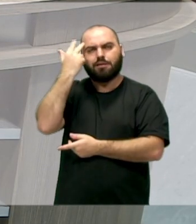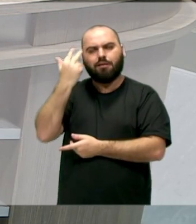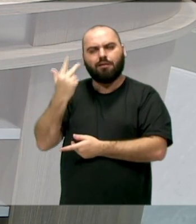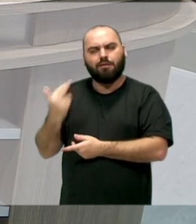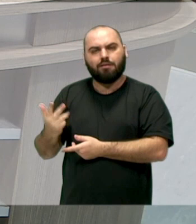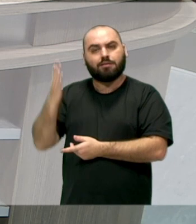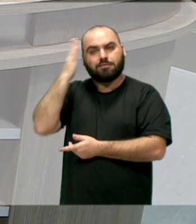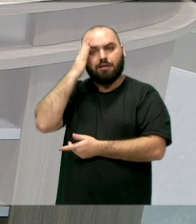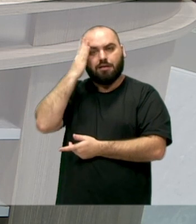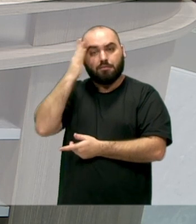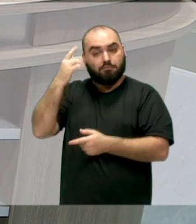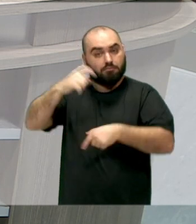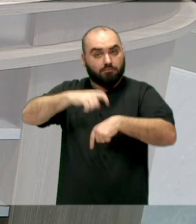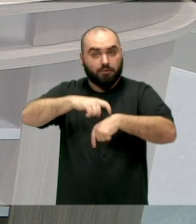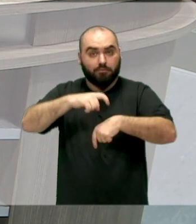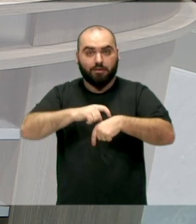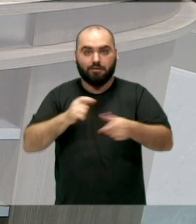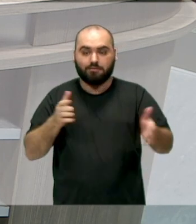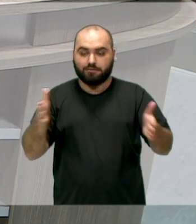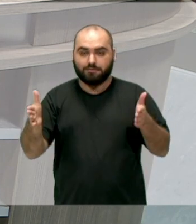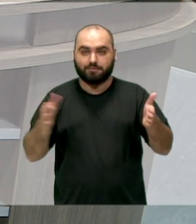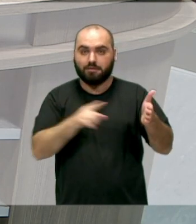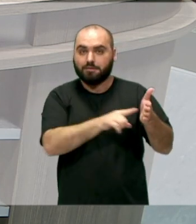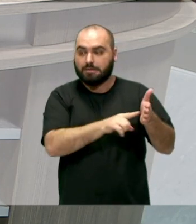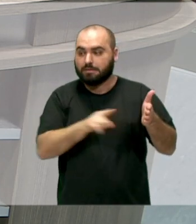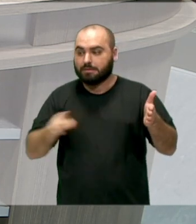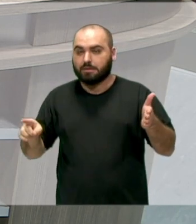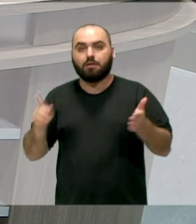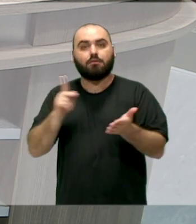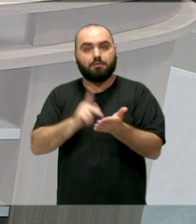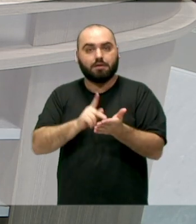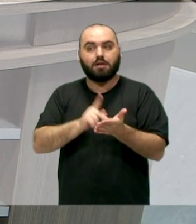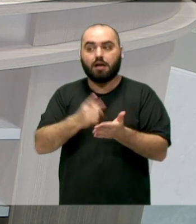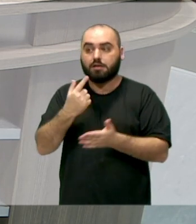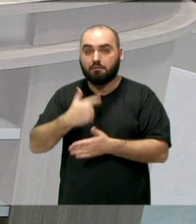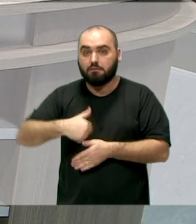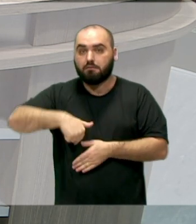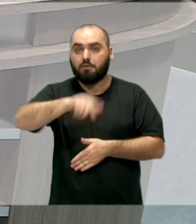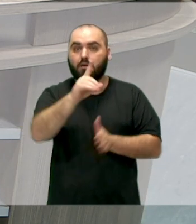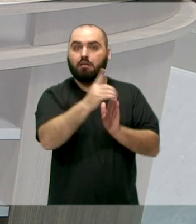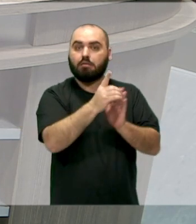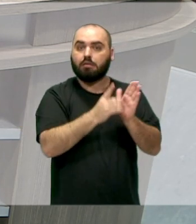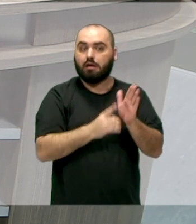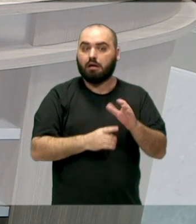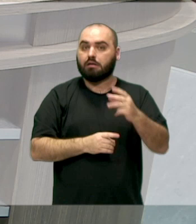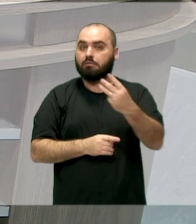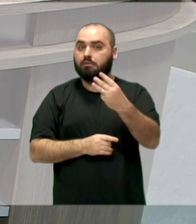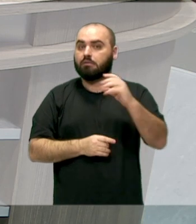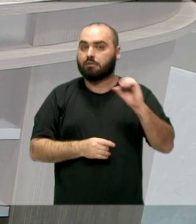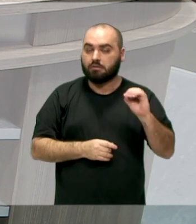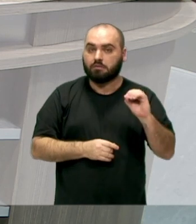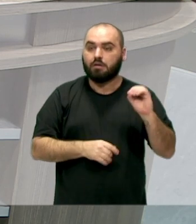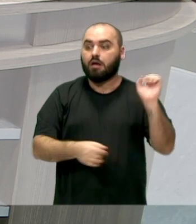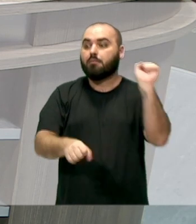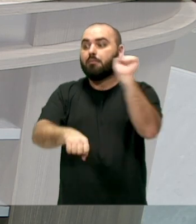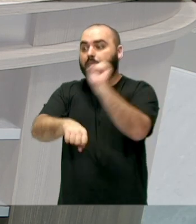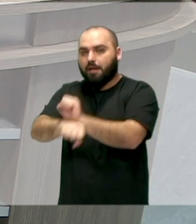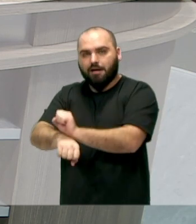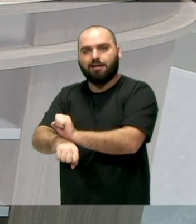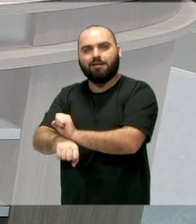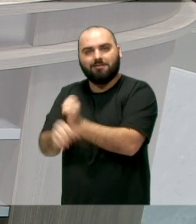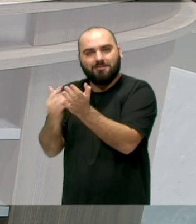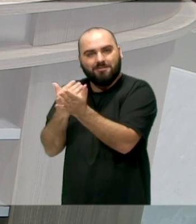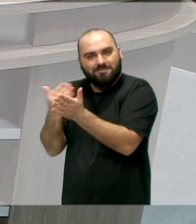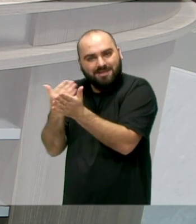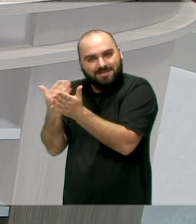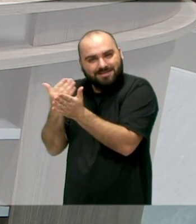um recorte histórico que eu realmente vou lá na década de 30 e paro no fim do começo, que eu falo,